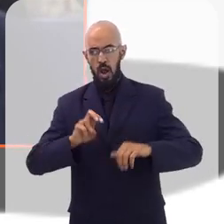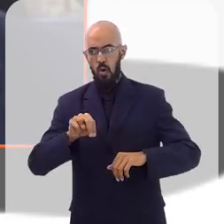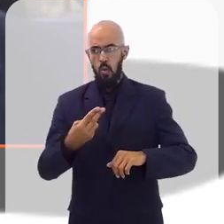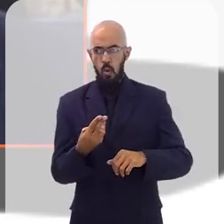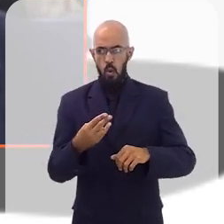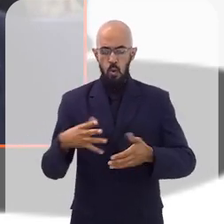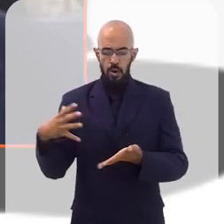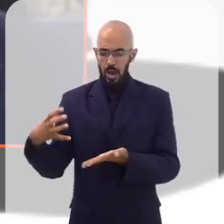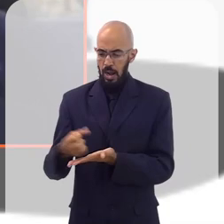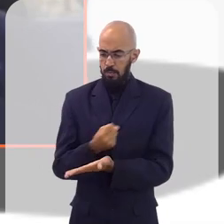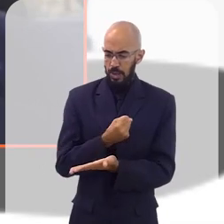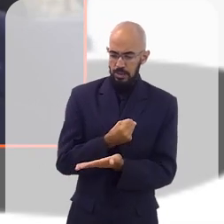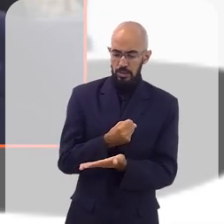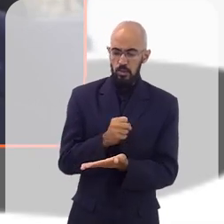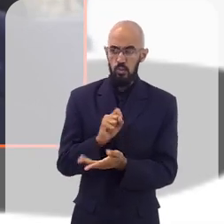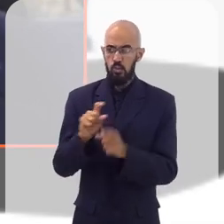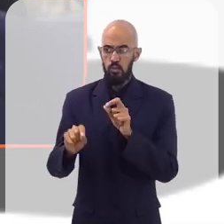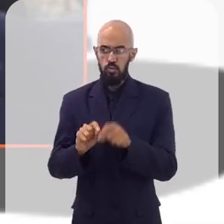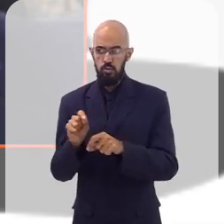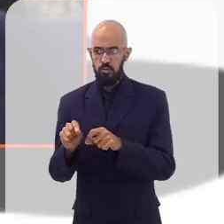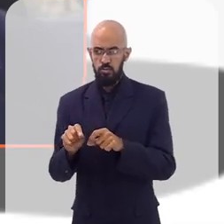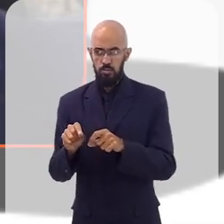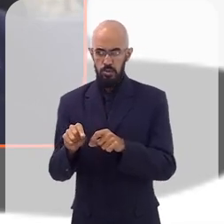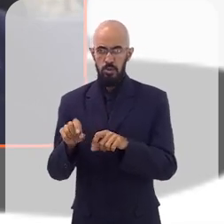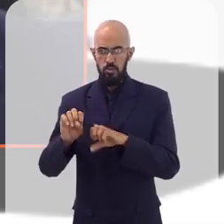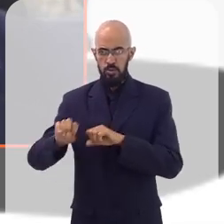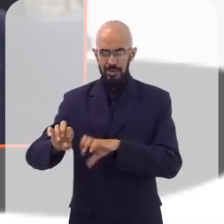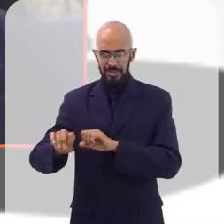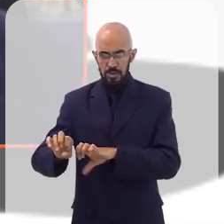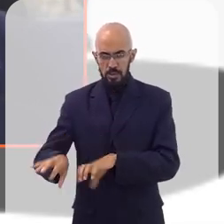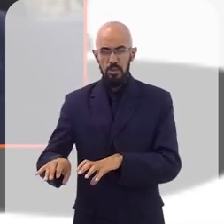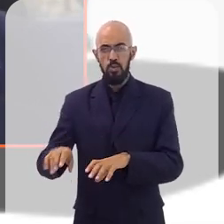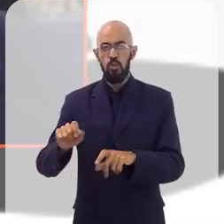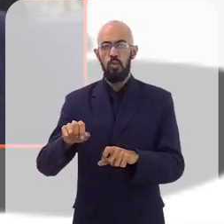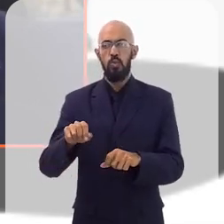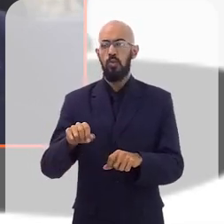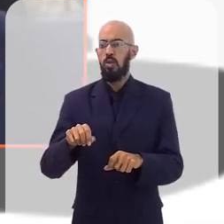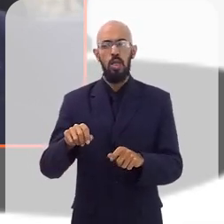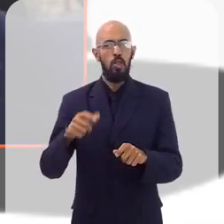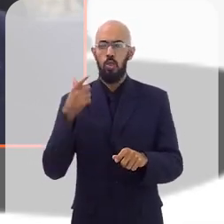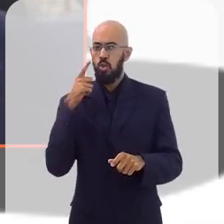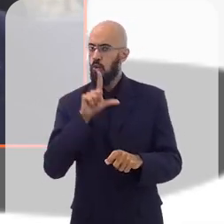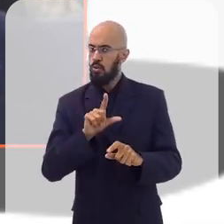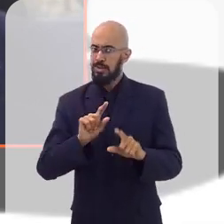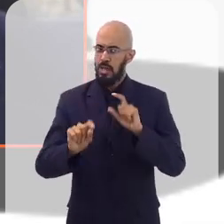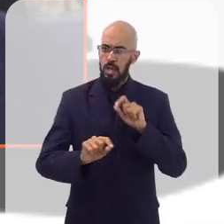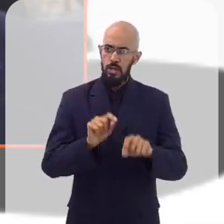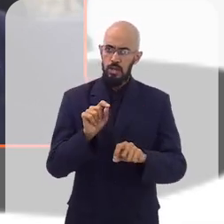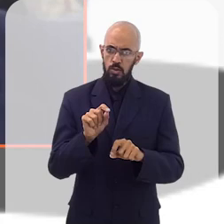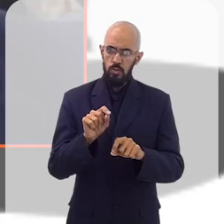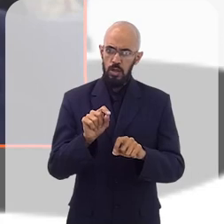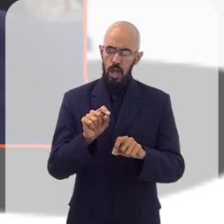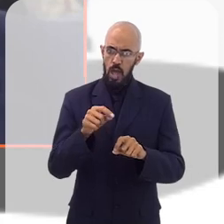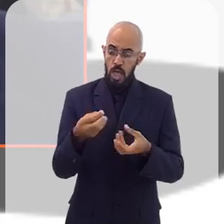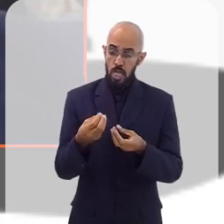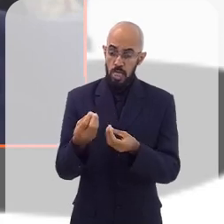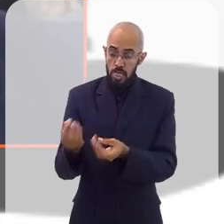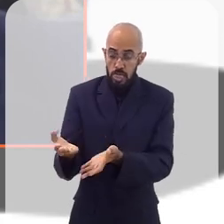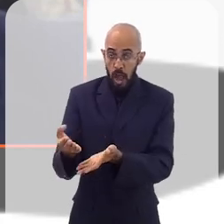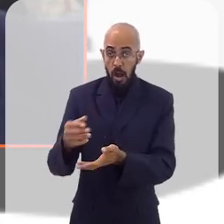criar possibilidade oportunidade seja profissional seja na captação né